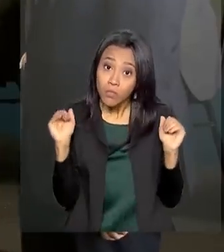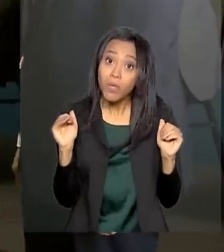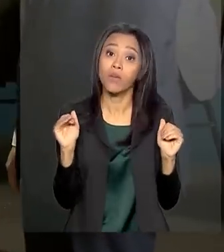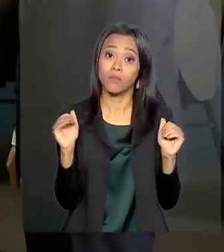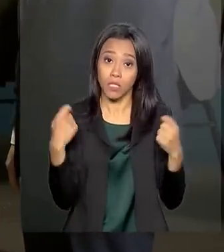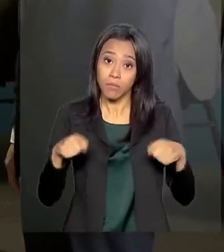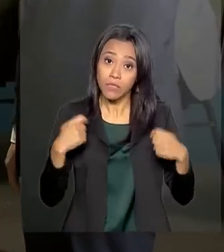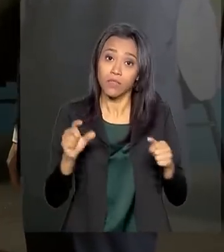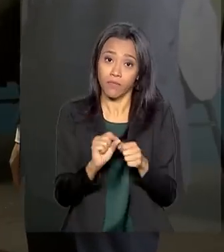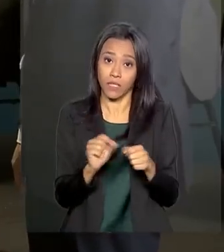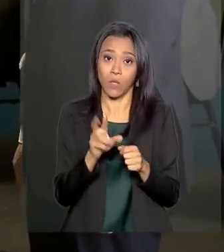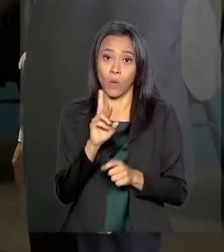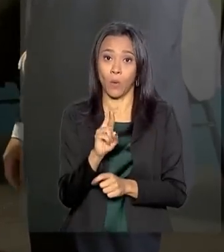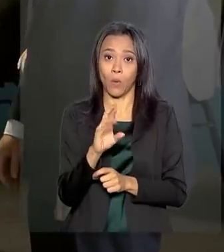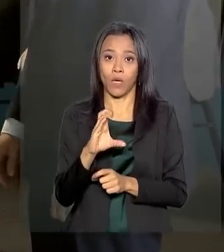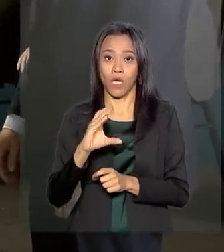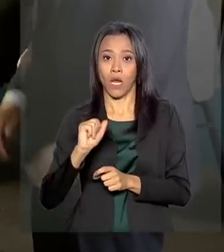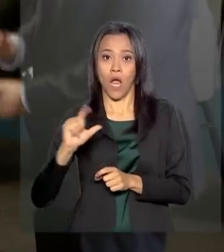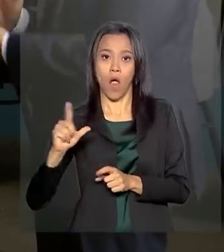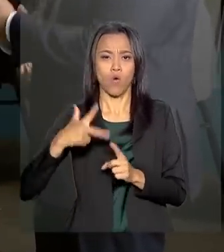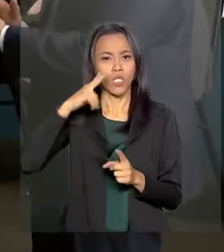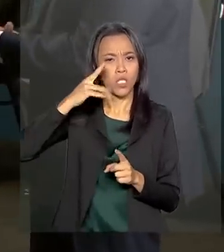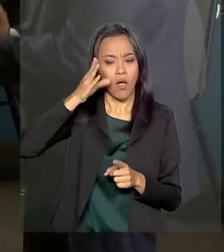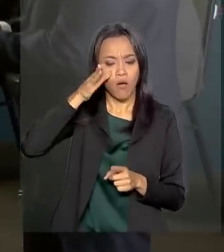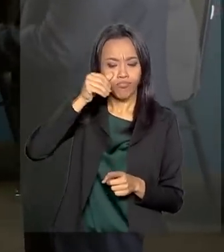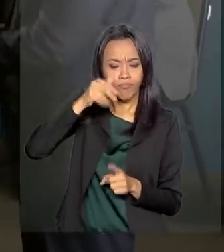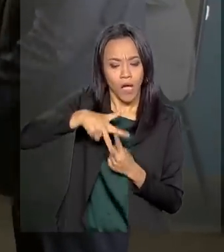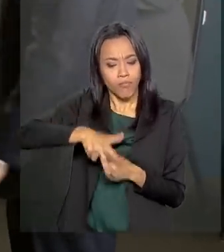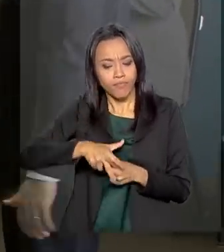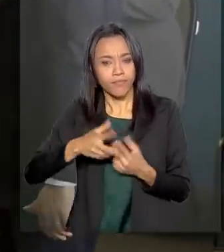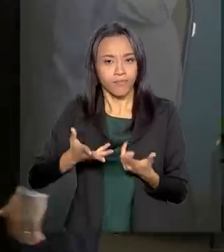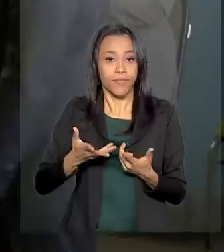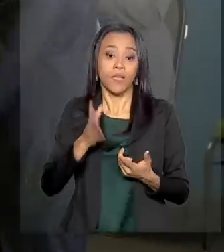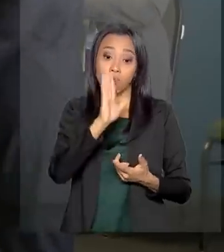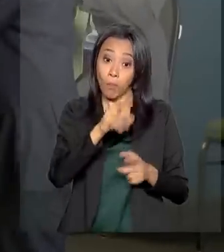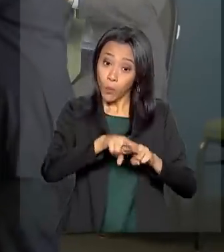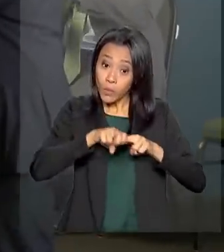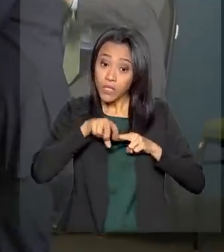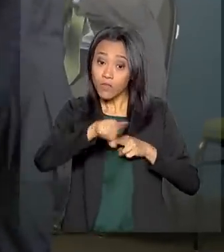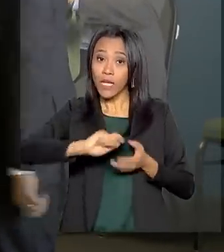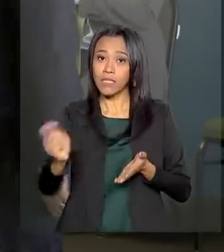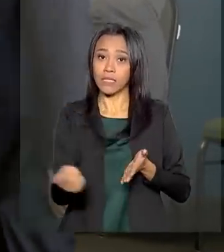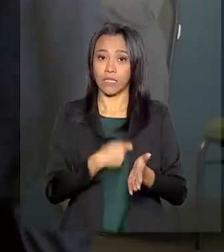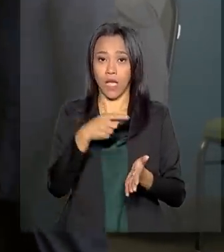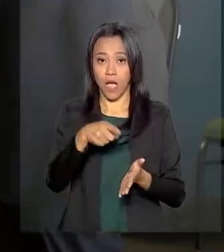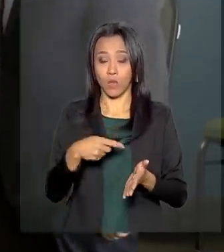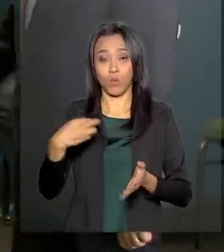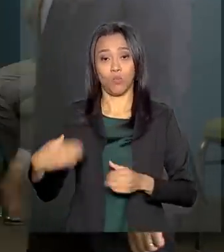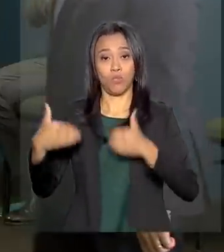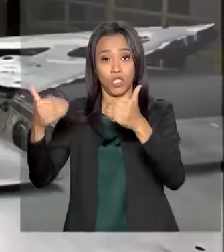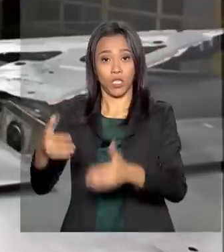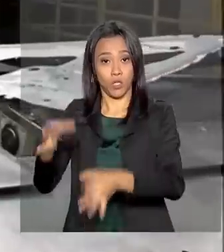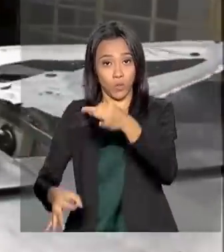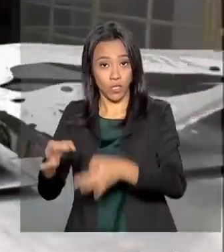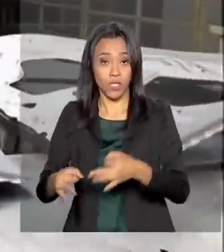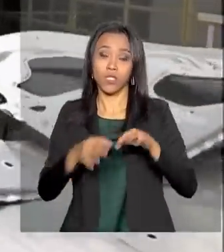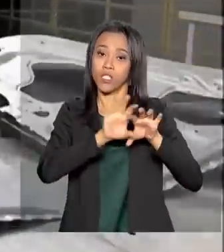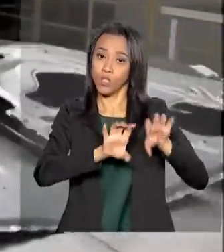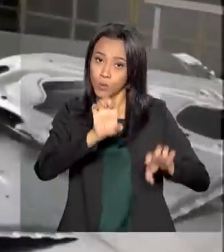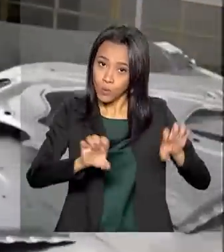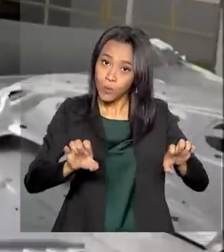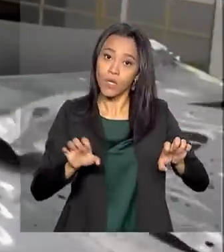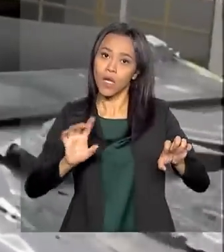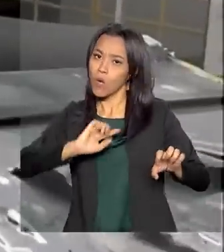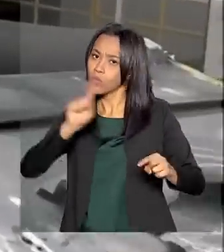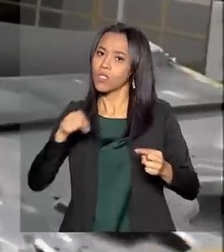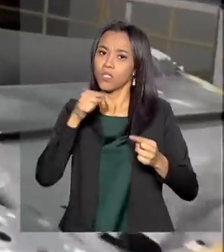portaria nesse sentido foi assinada entre o Ministério da Justiça e Segurança Pública e da Infraestrutura. A iniciativa